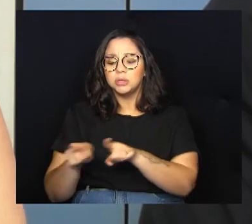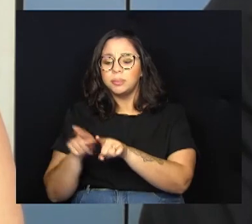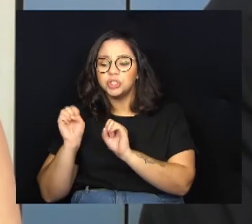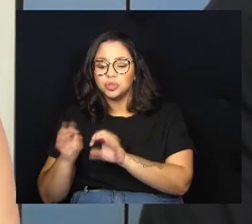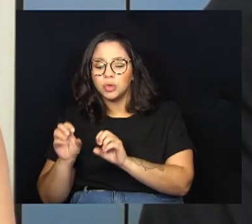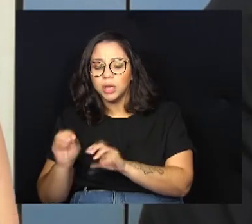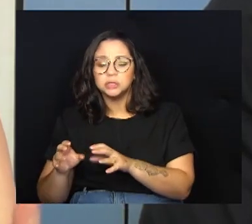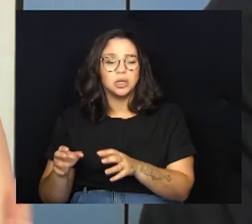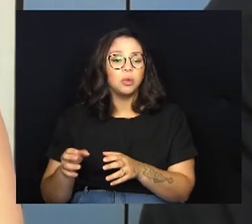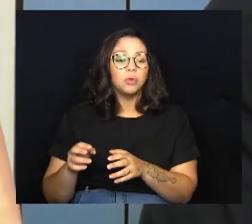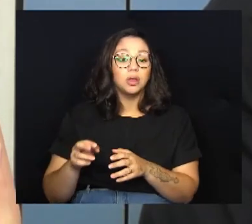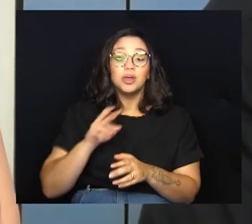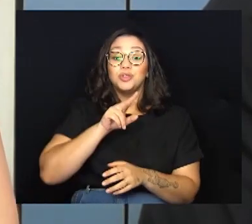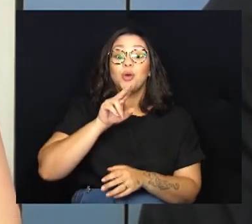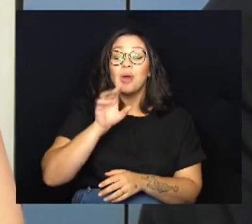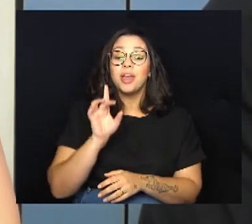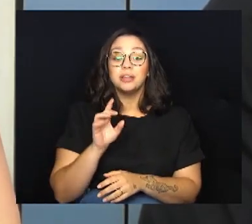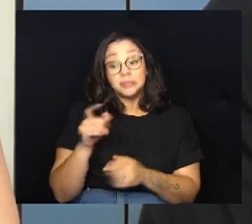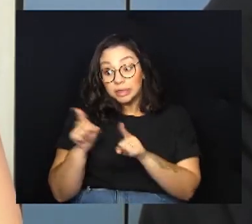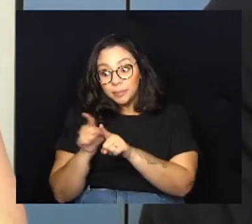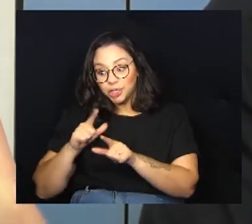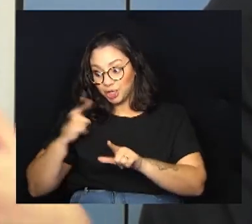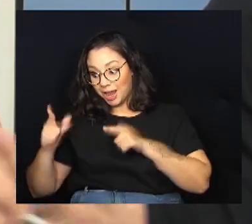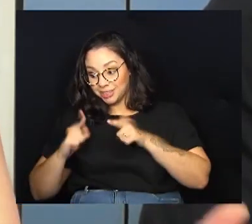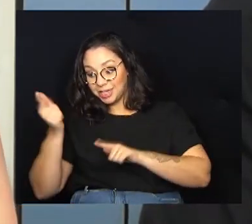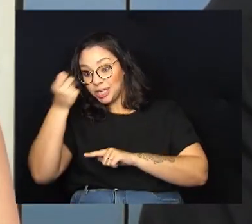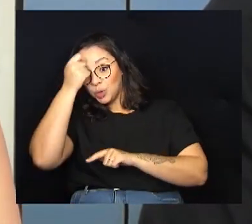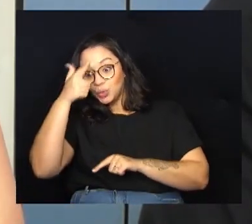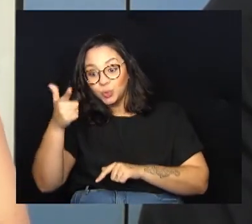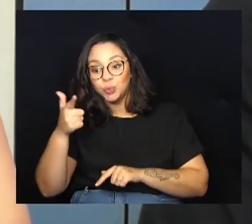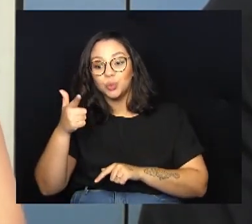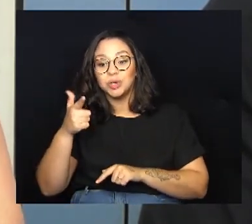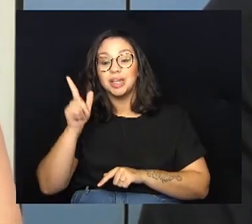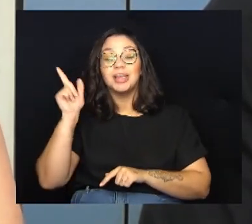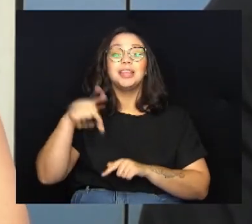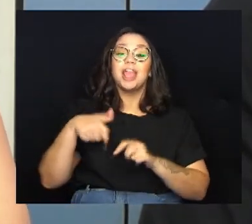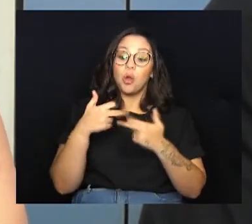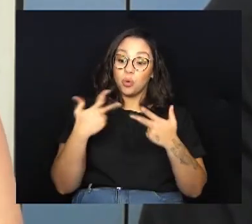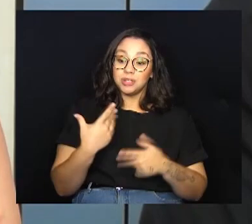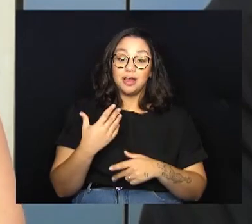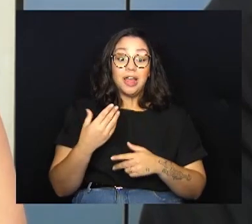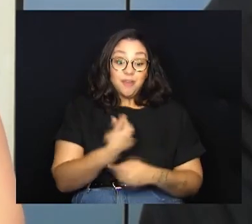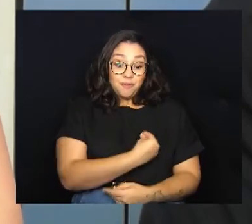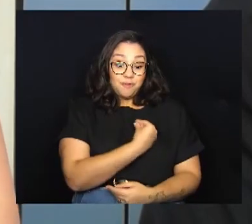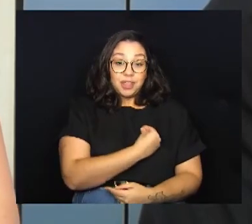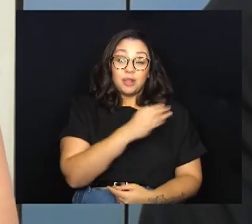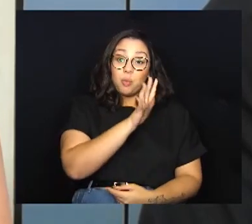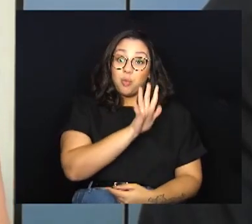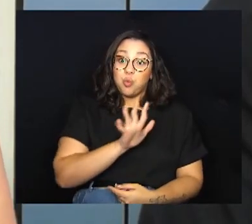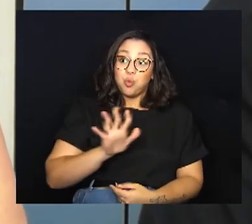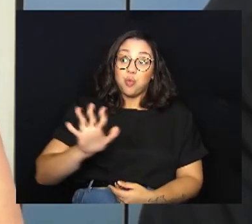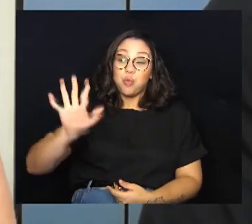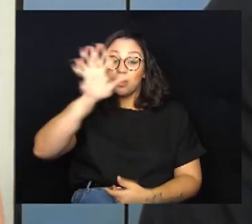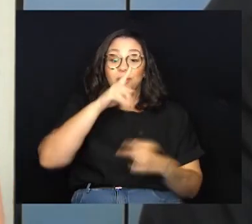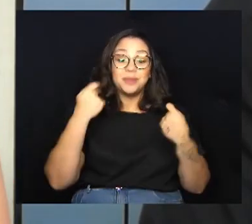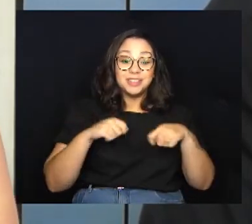droga sintética, mas não temos ainda. Sabe, Mina, quando eu falei da moradia,